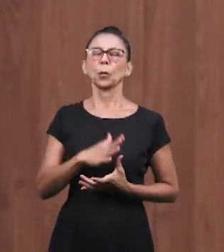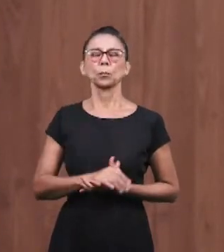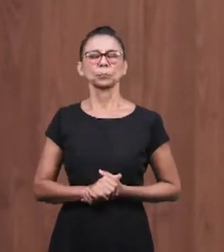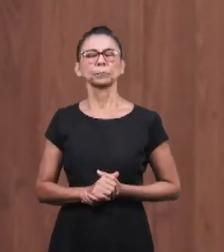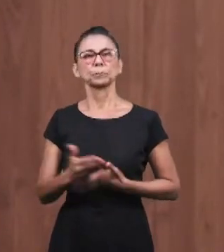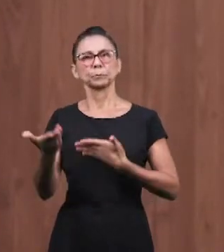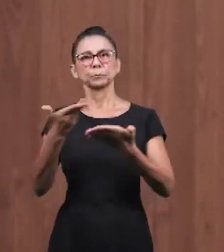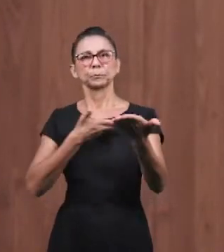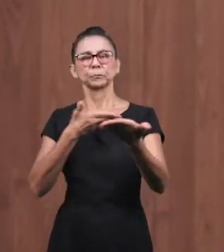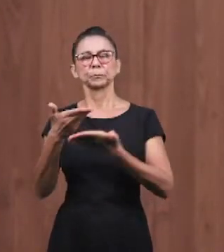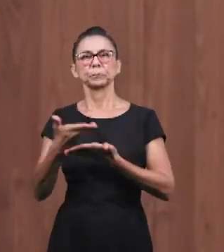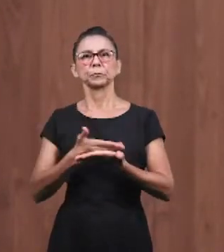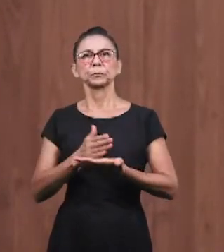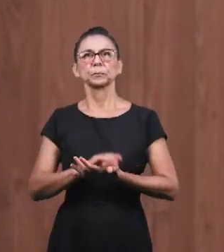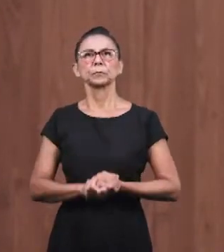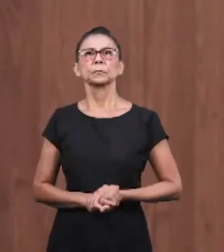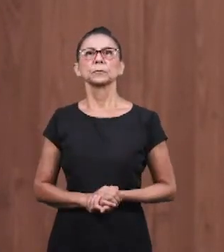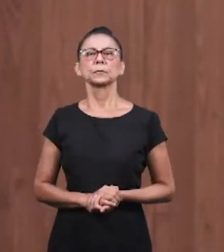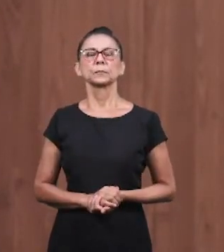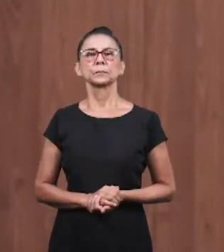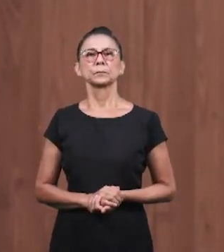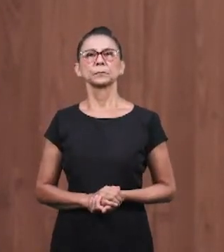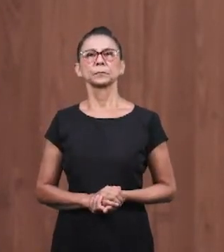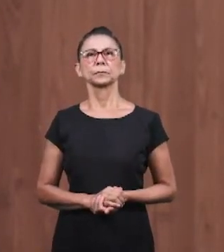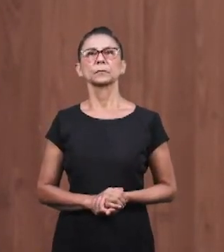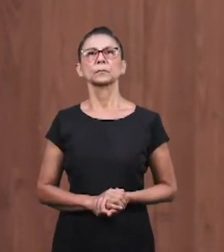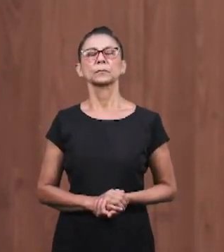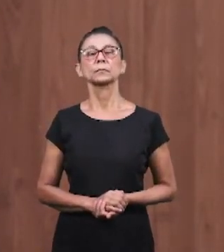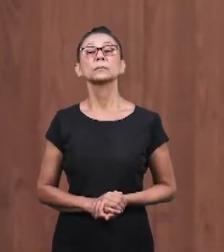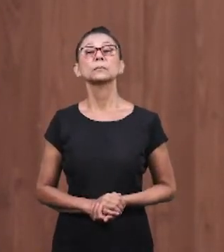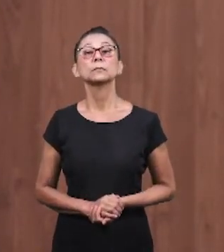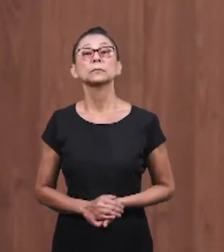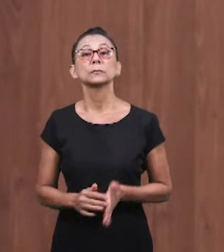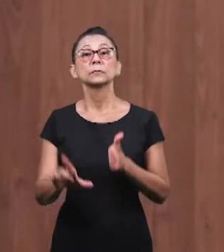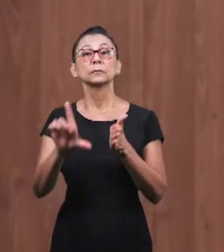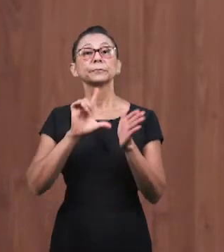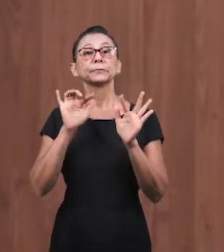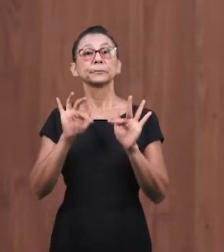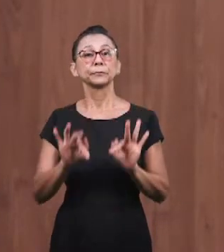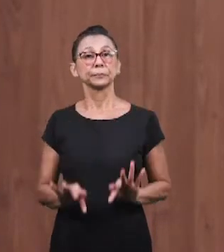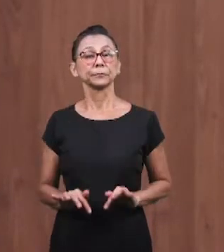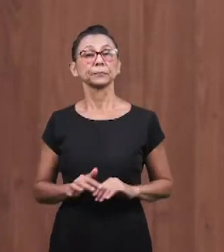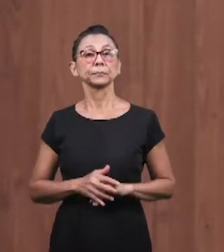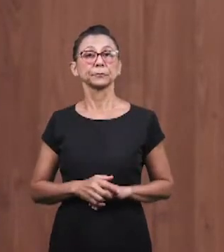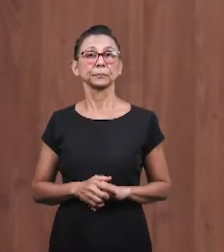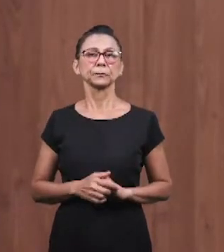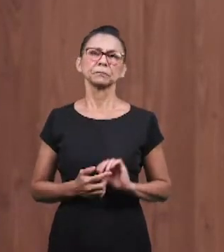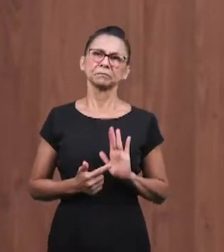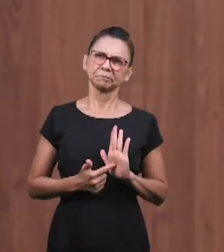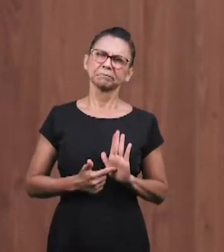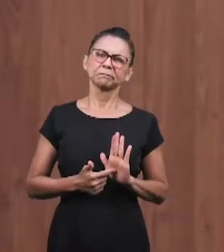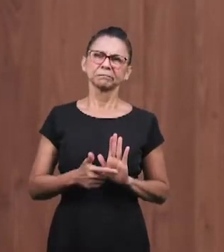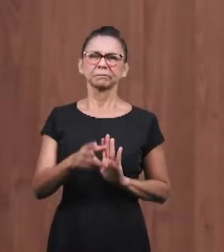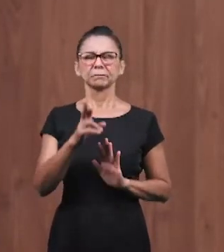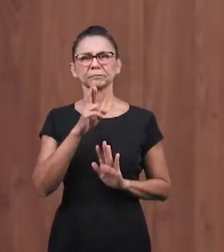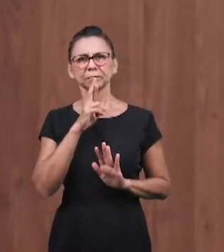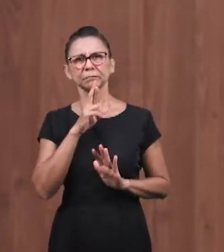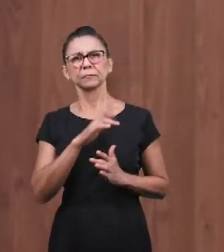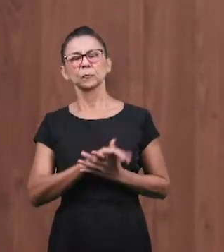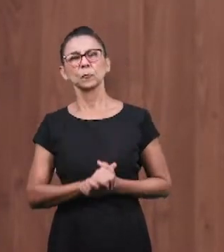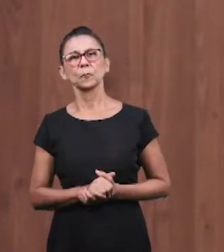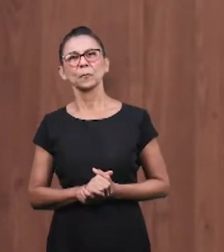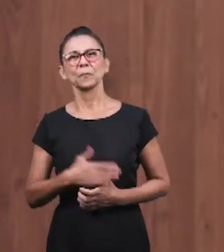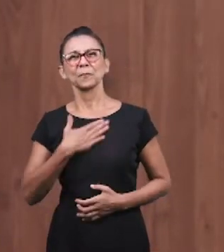Paulo Márcio, da Igreja de Vila Coringa, em Barra Mansa. Agora, irmãos, antes de encerrar, nós já apresentamos as respostas das